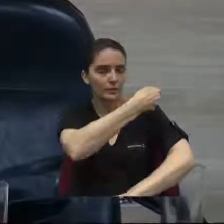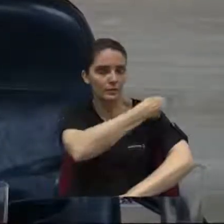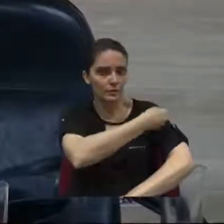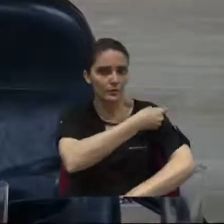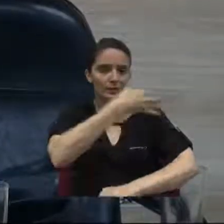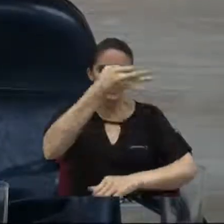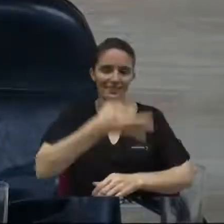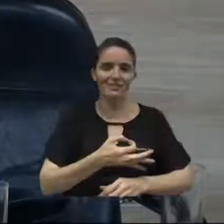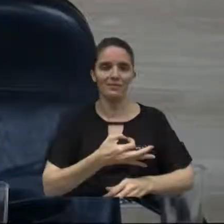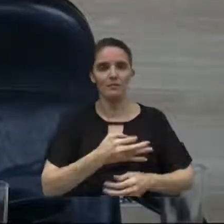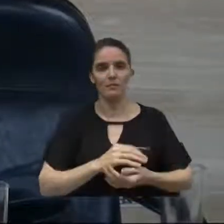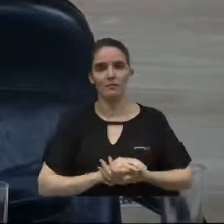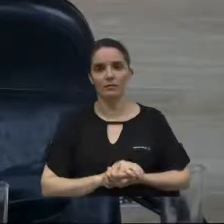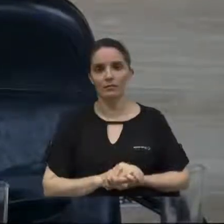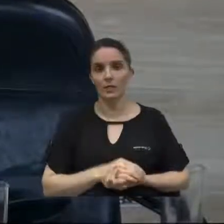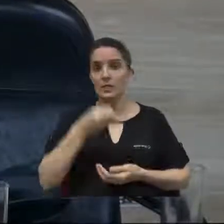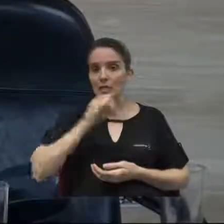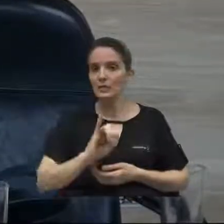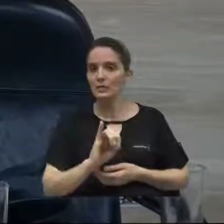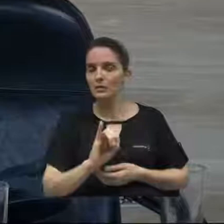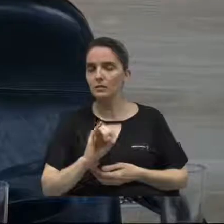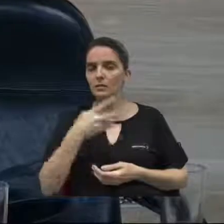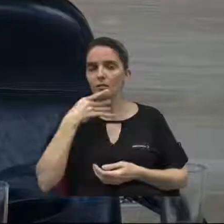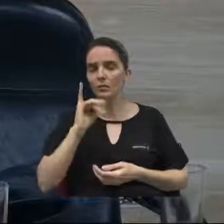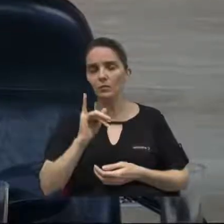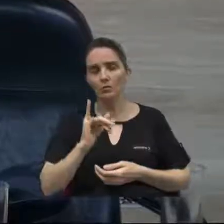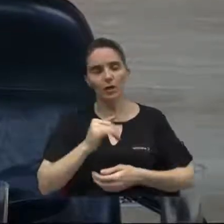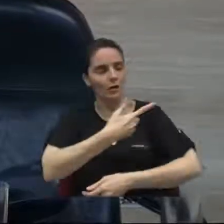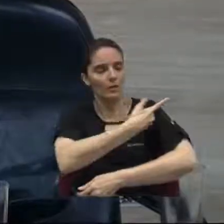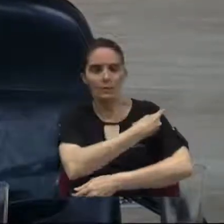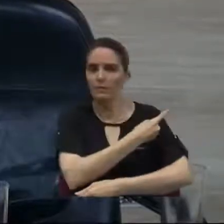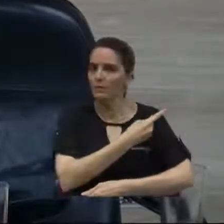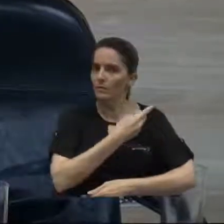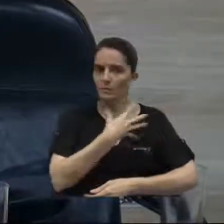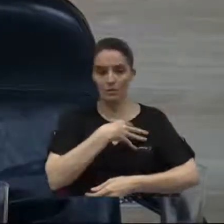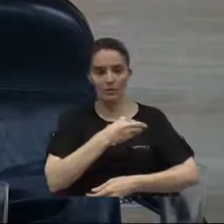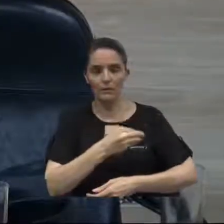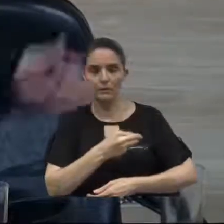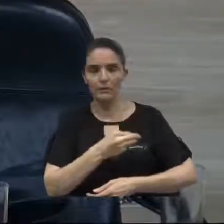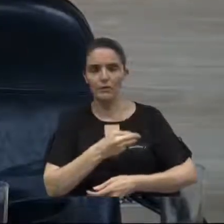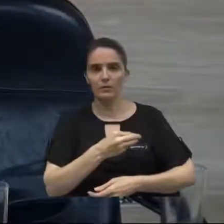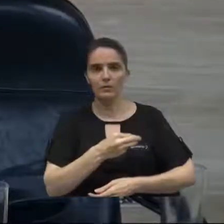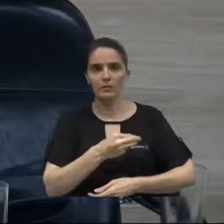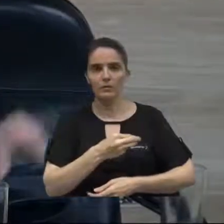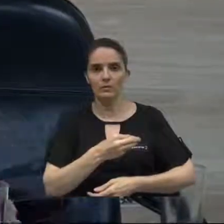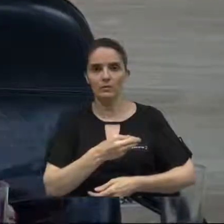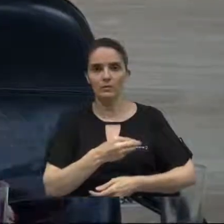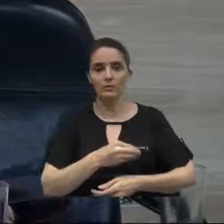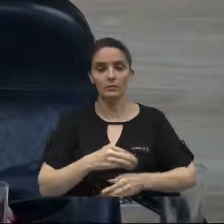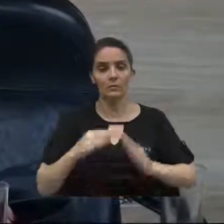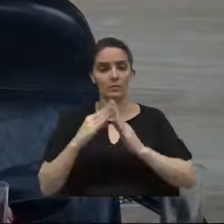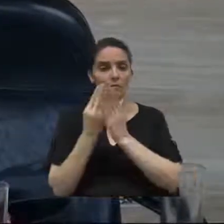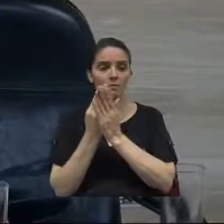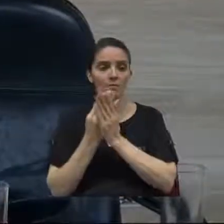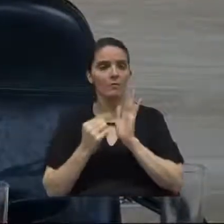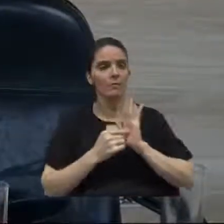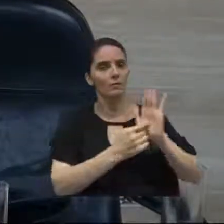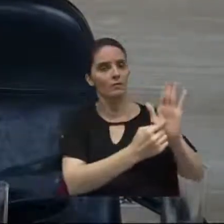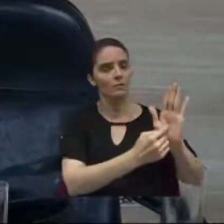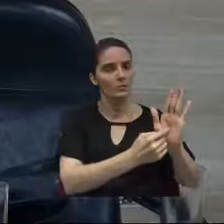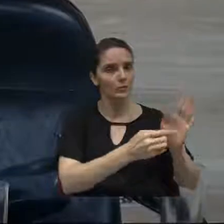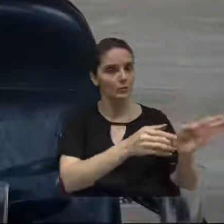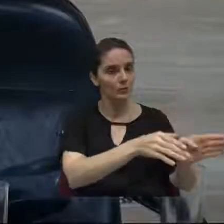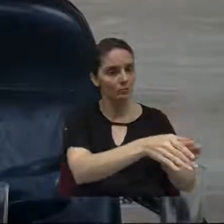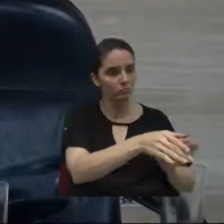não o fizerem, será enviado ao Conselho Tutelar. Há quem vai dizer que queremos tirar os filhos.